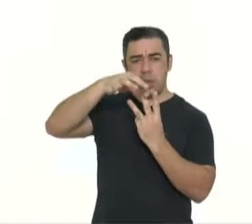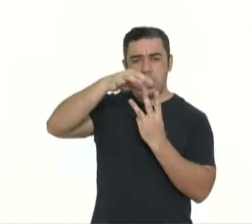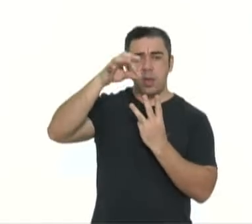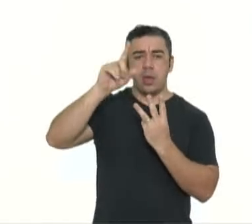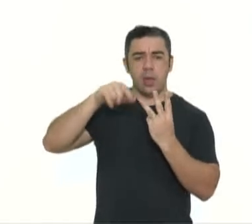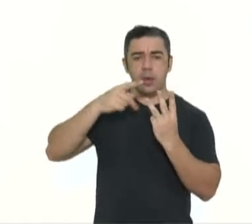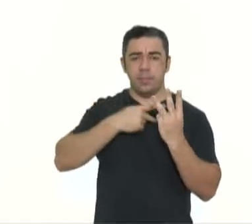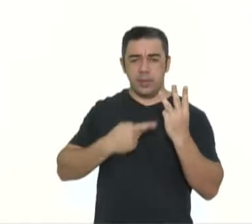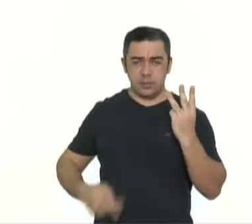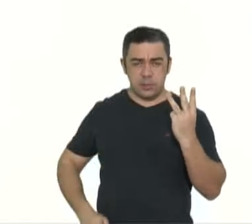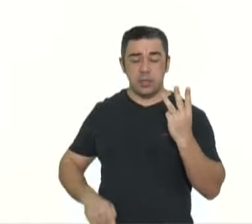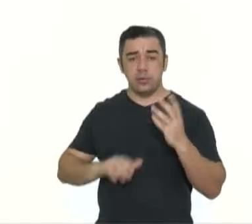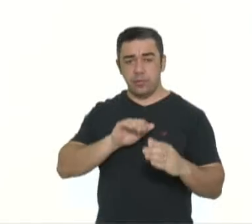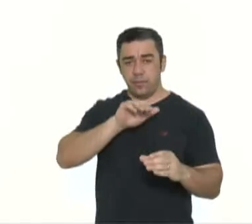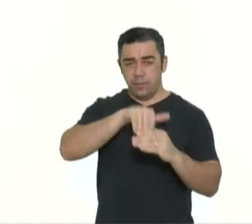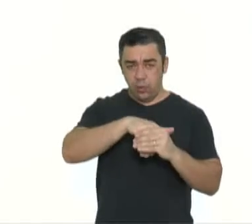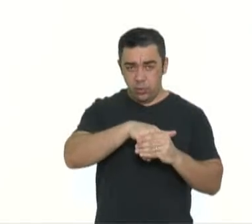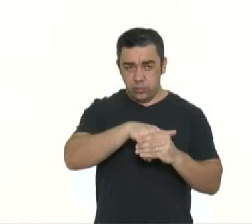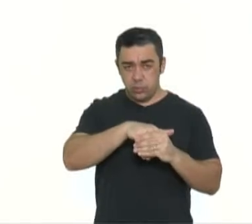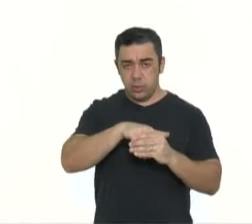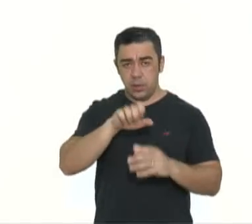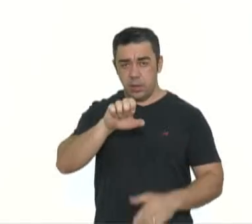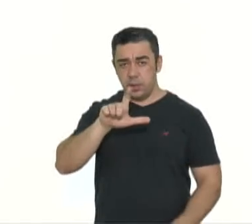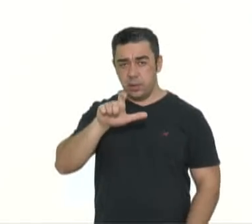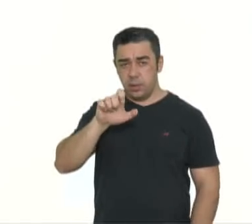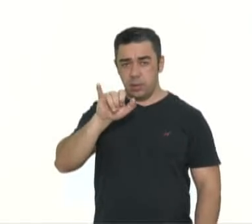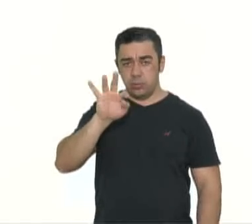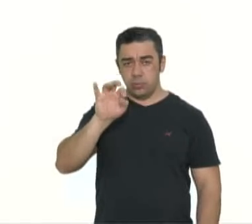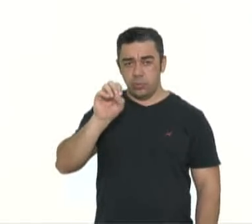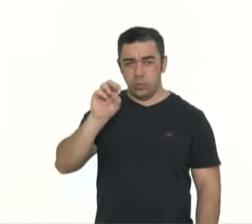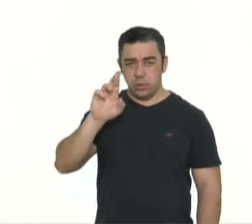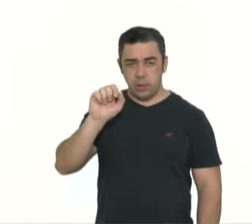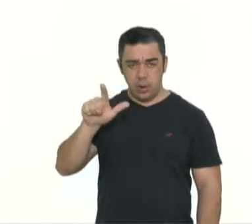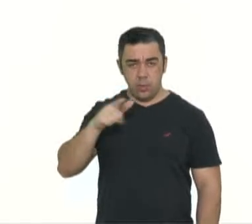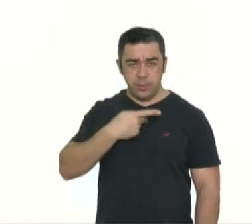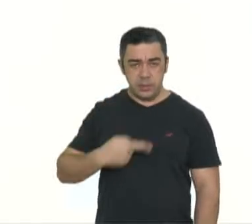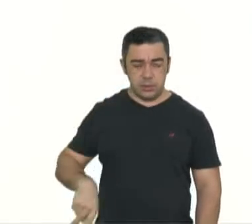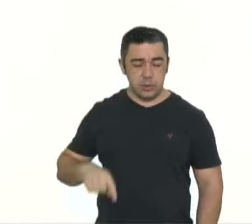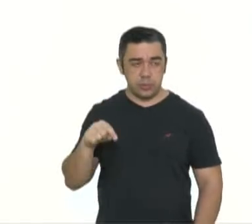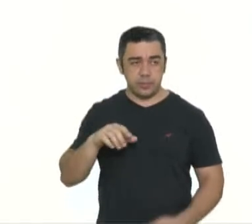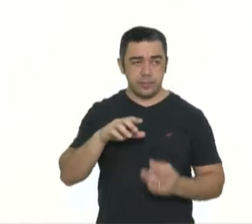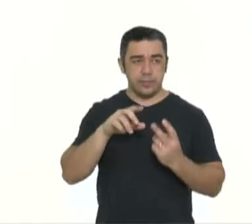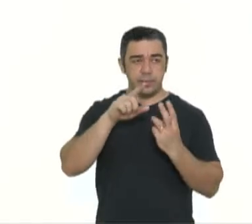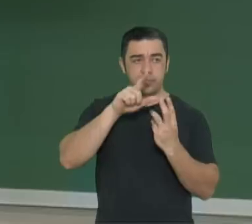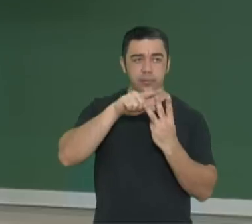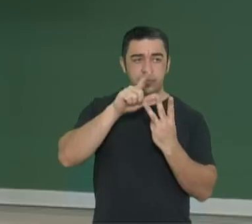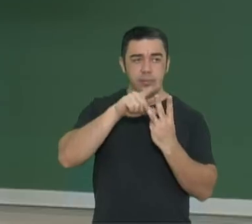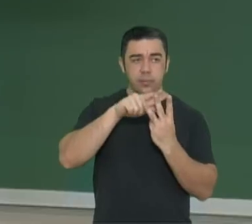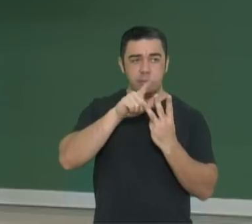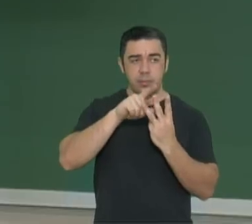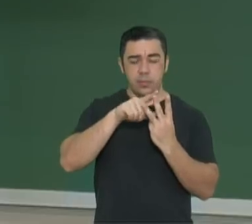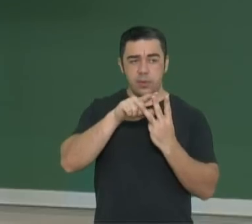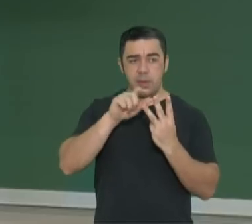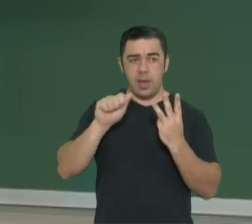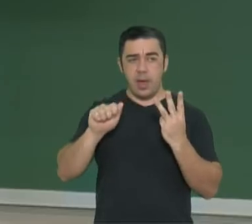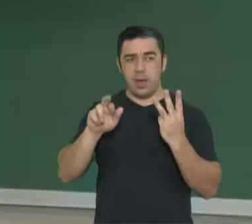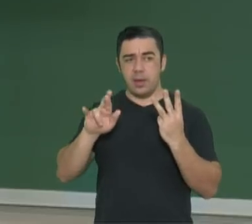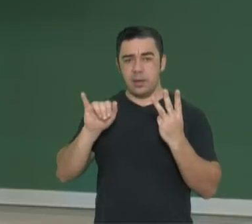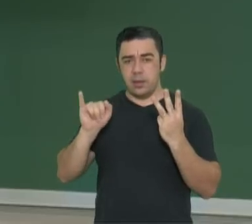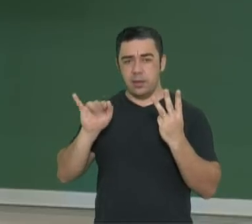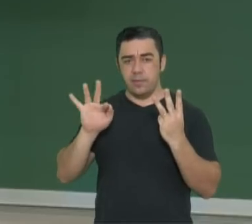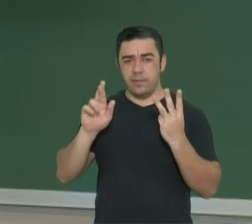Superior Eleitoral, ali então. E você tem o Ari Franco, presidente